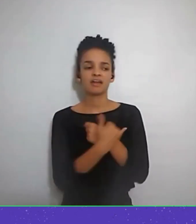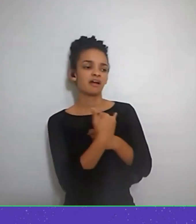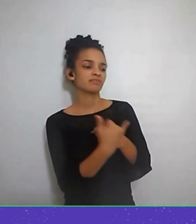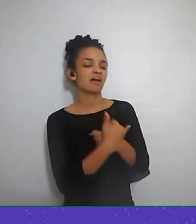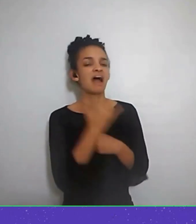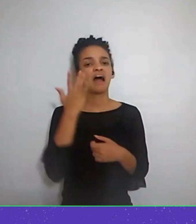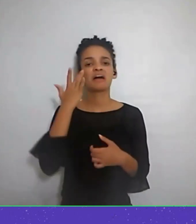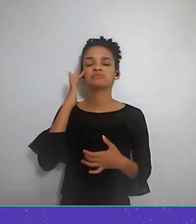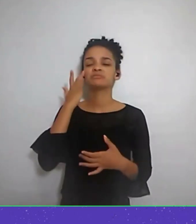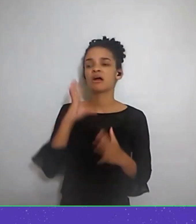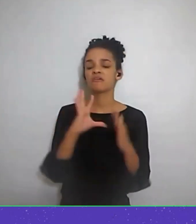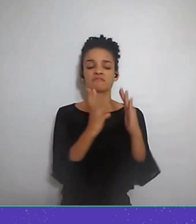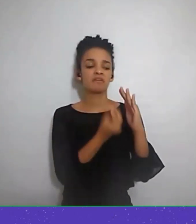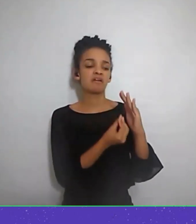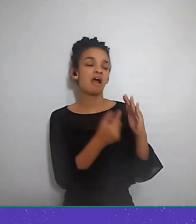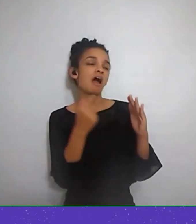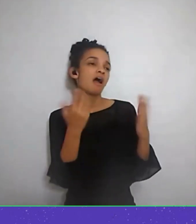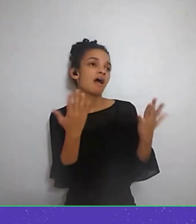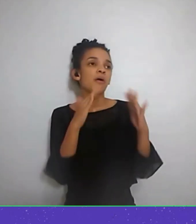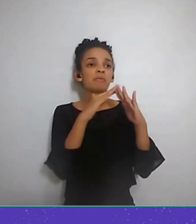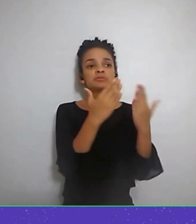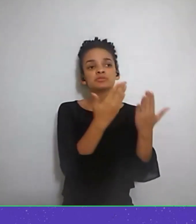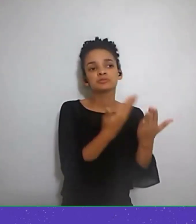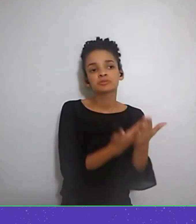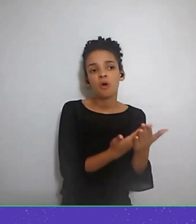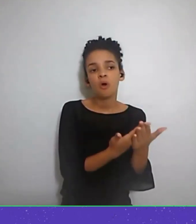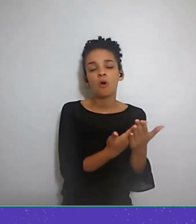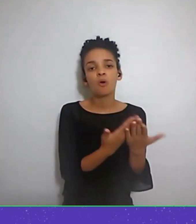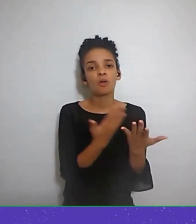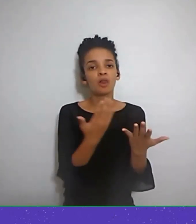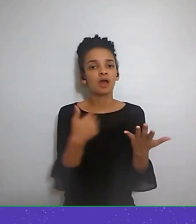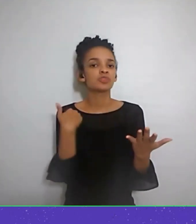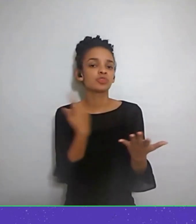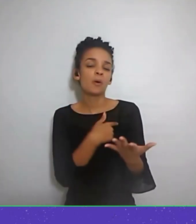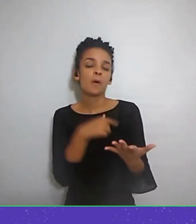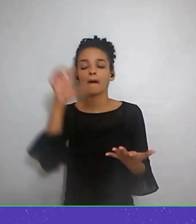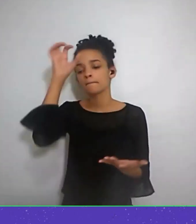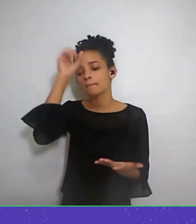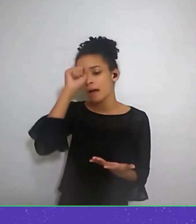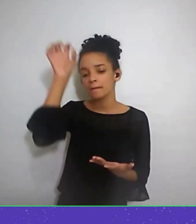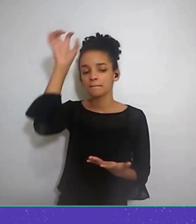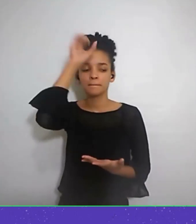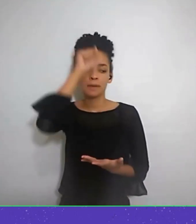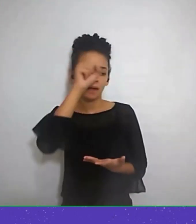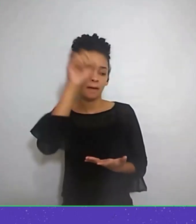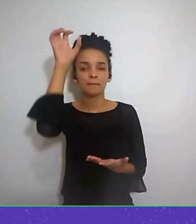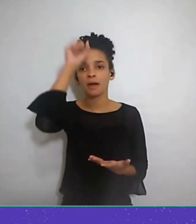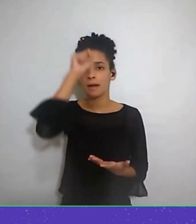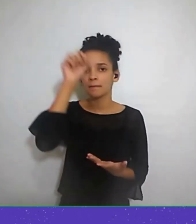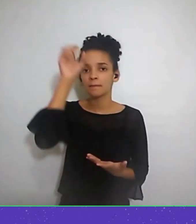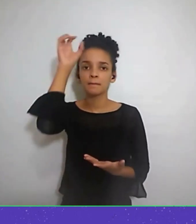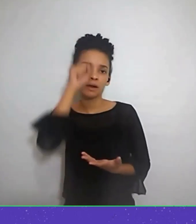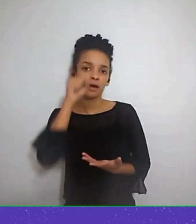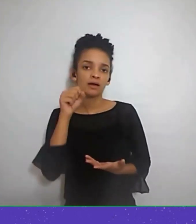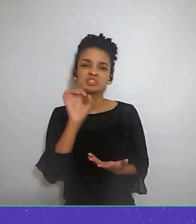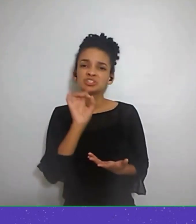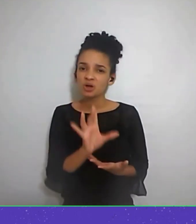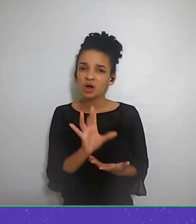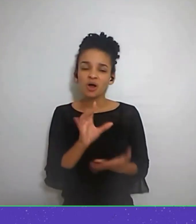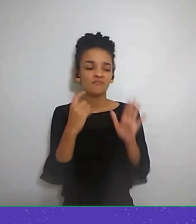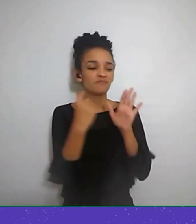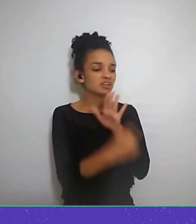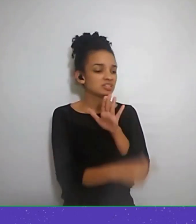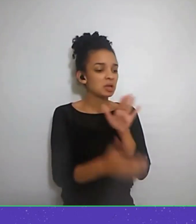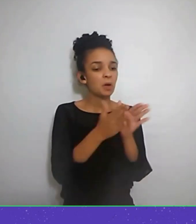escola de teologia, onde nós ficamos aprendendo a palavra, aprendendo, versículos, a Bíblia, e